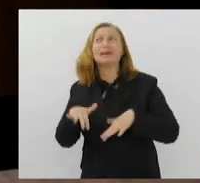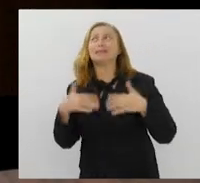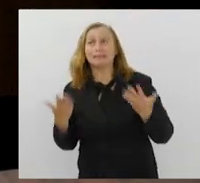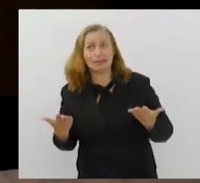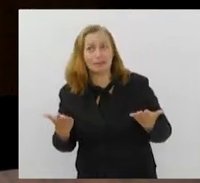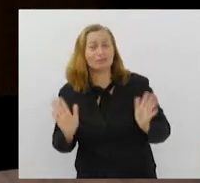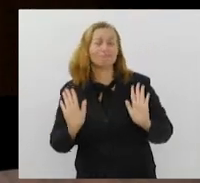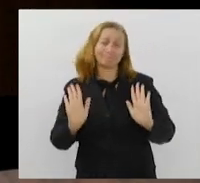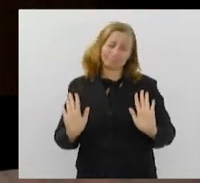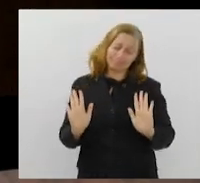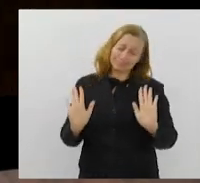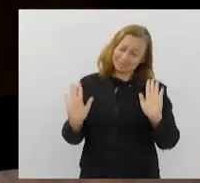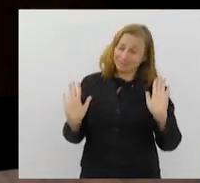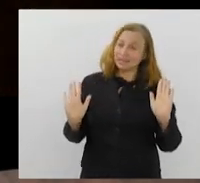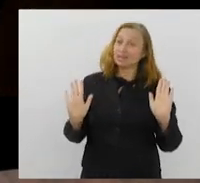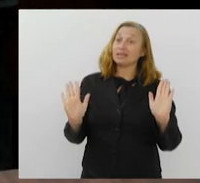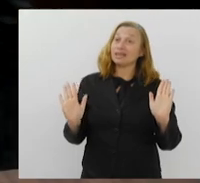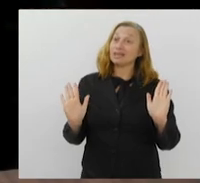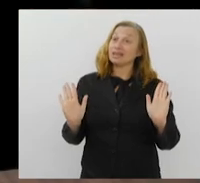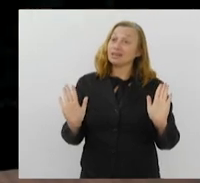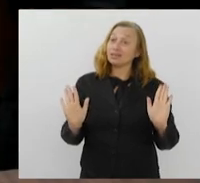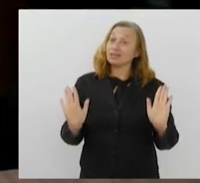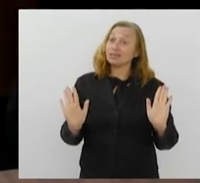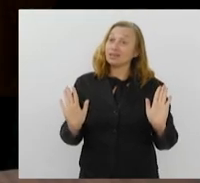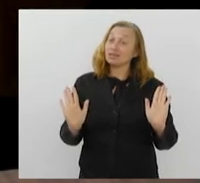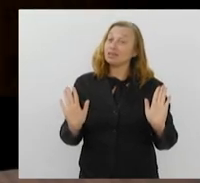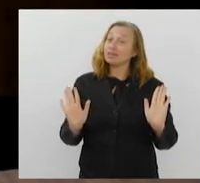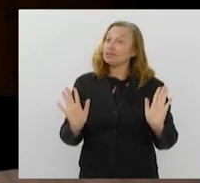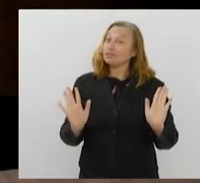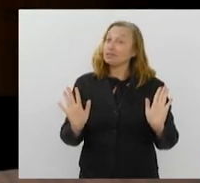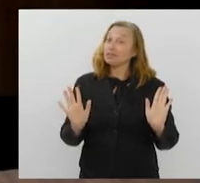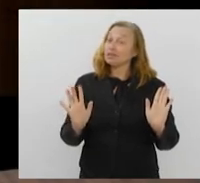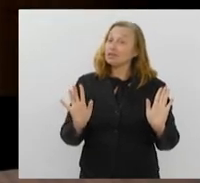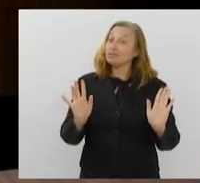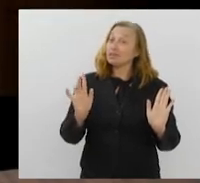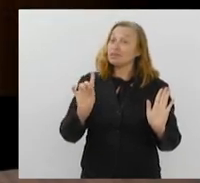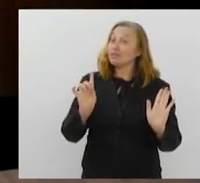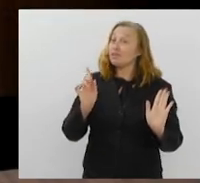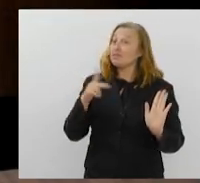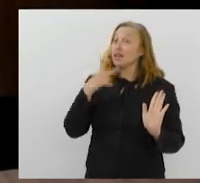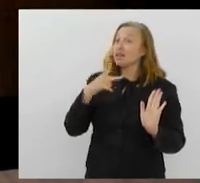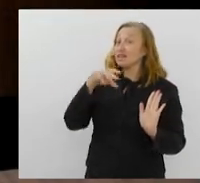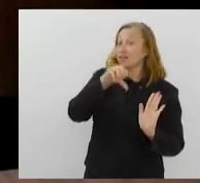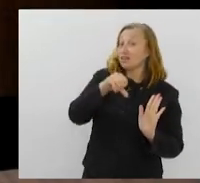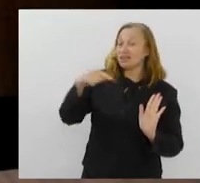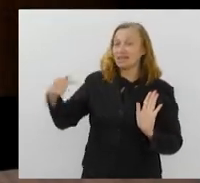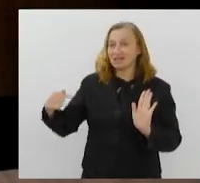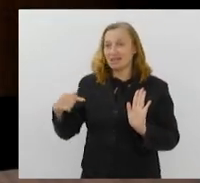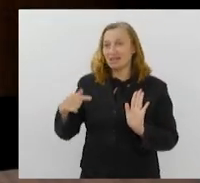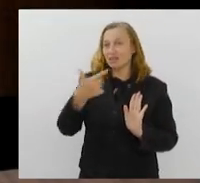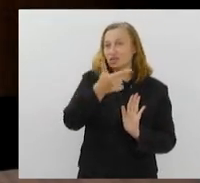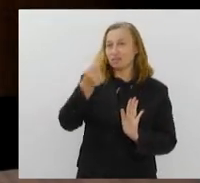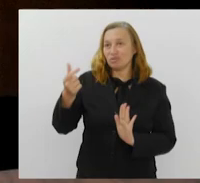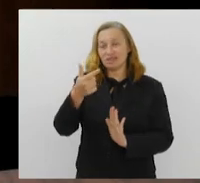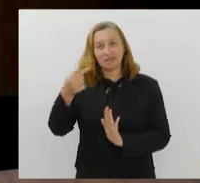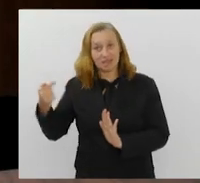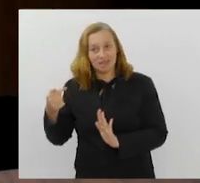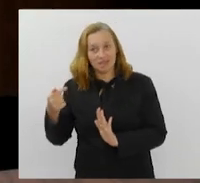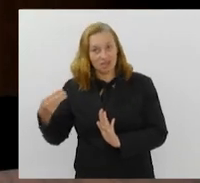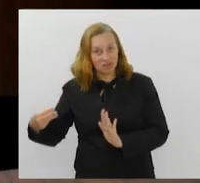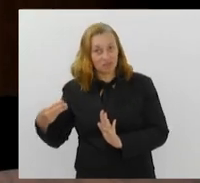eu tinha... me omitido de falar da emenda constitucional 97 de